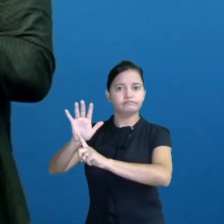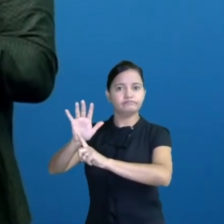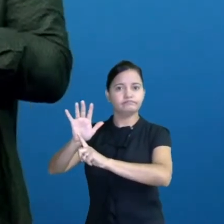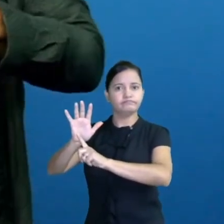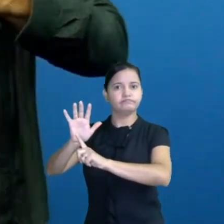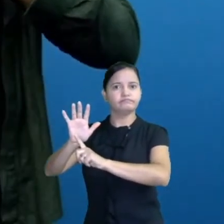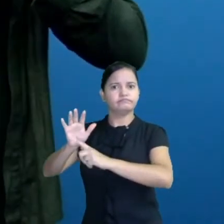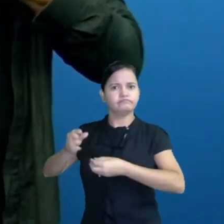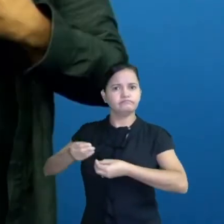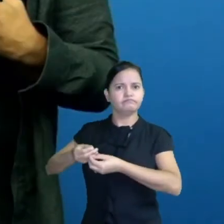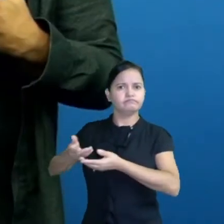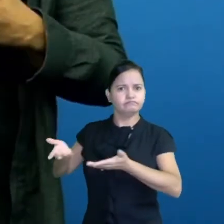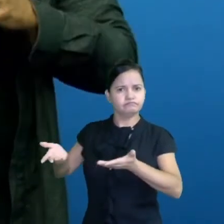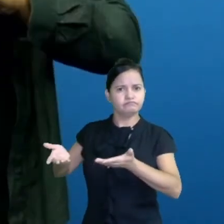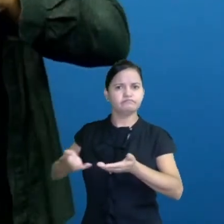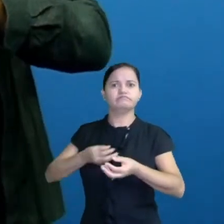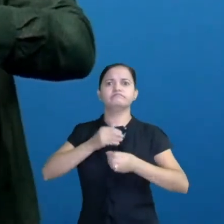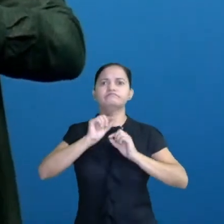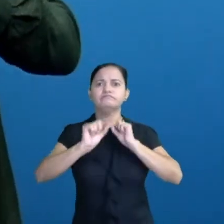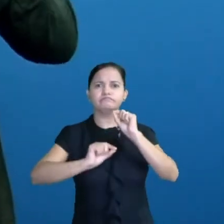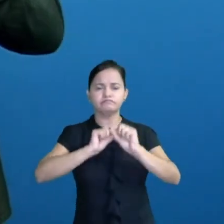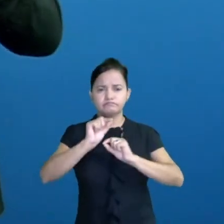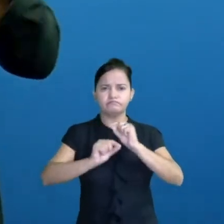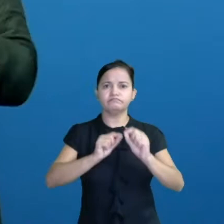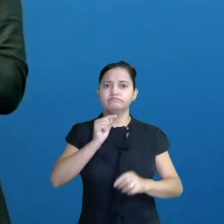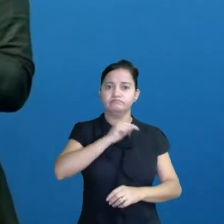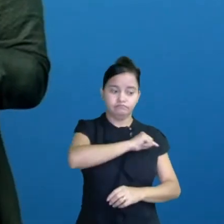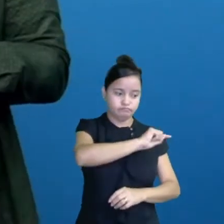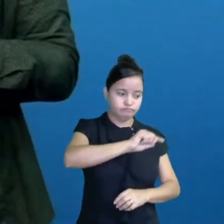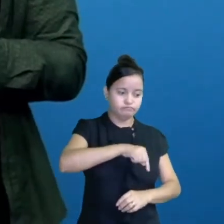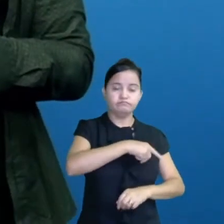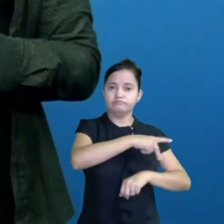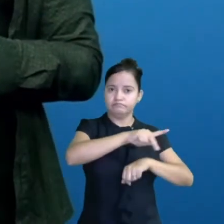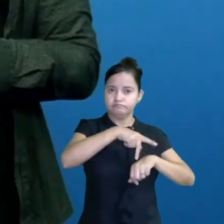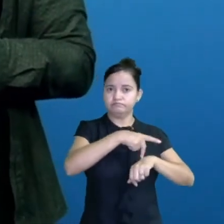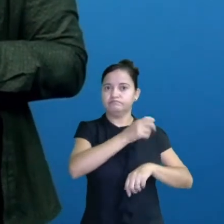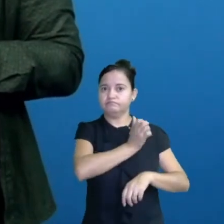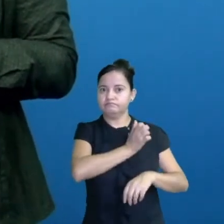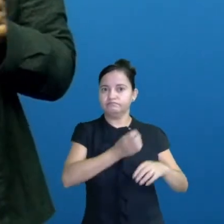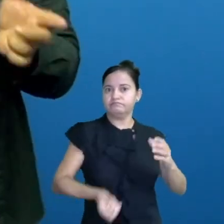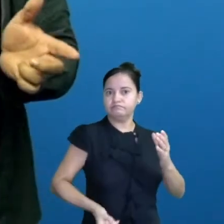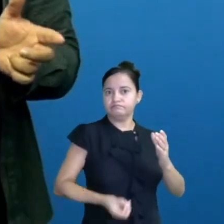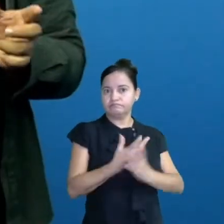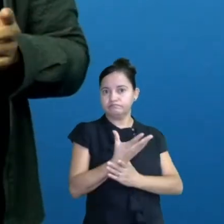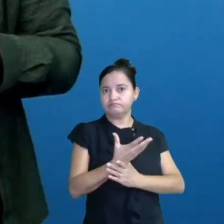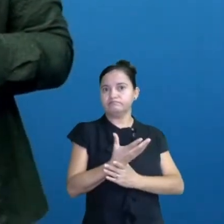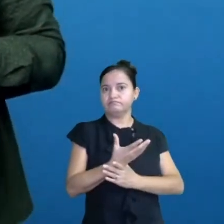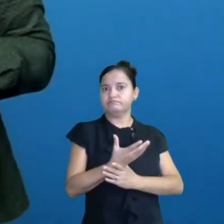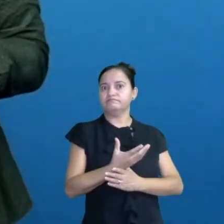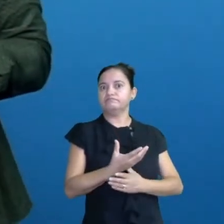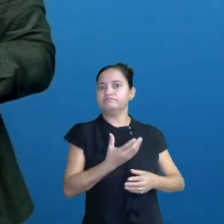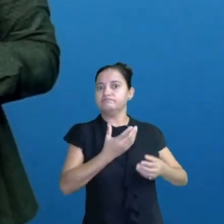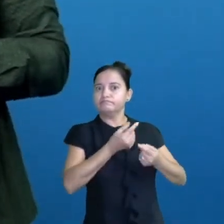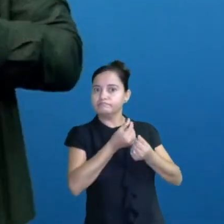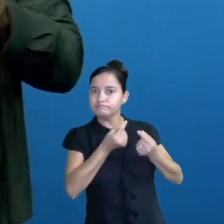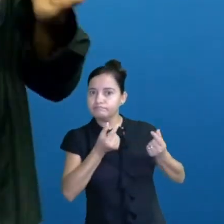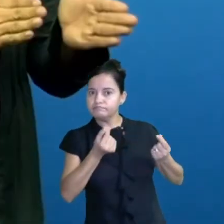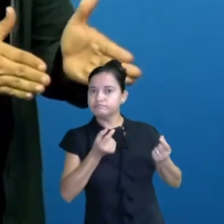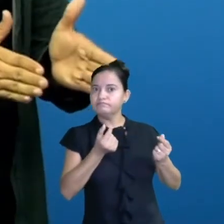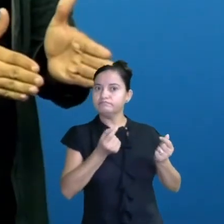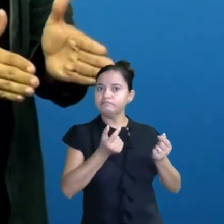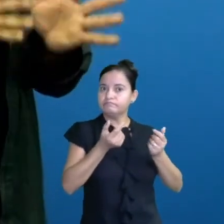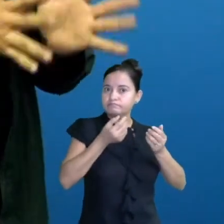de que forma? Já que eles eram um país desenvolvido, eles criaram uma espécie de fundo. Esse fundo iria amparar tecnologicamente, cientificamente,